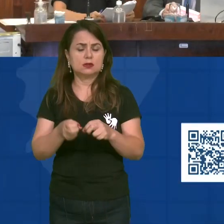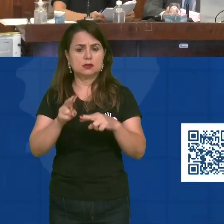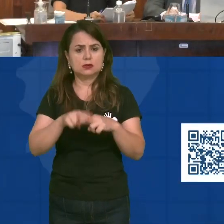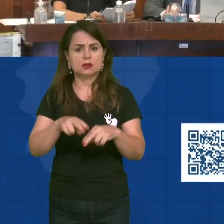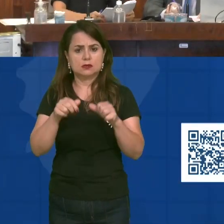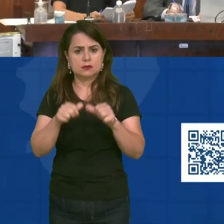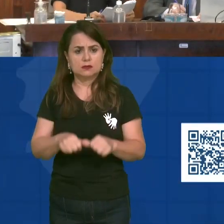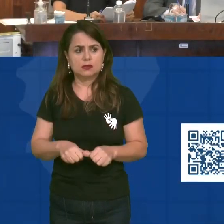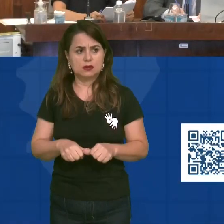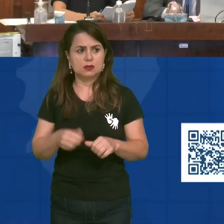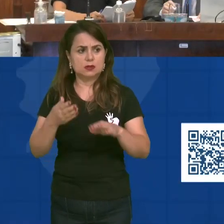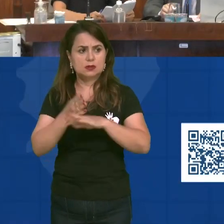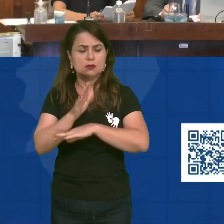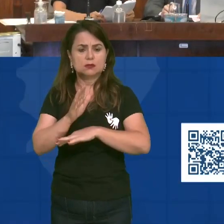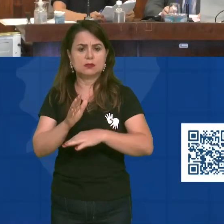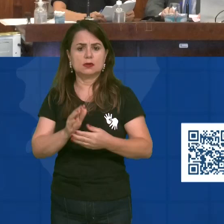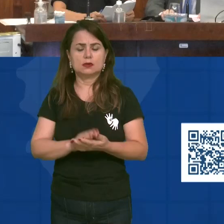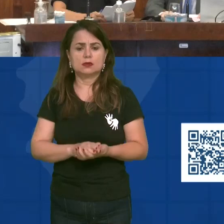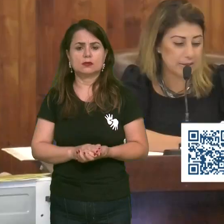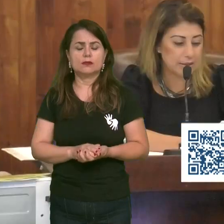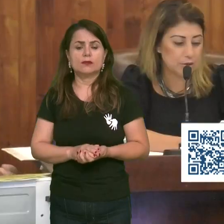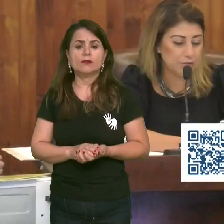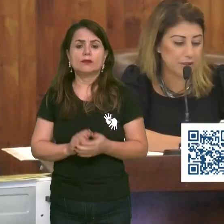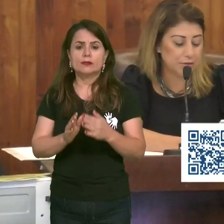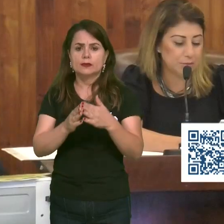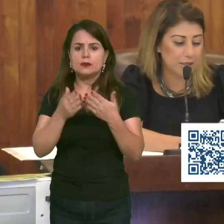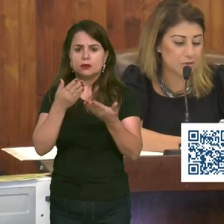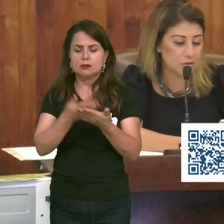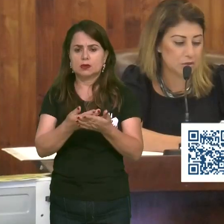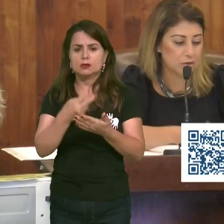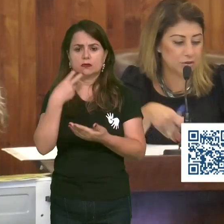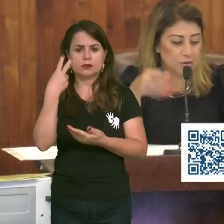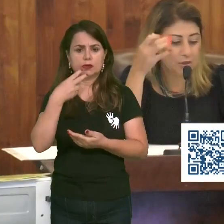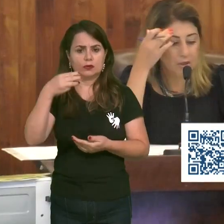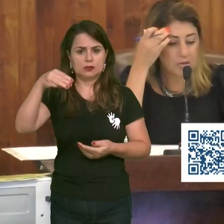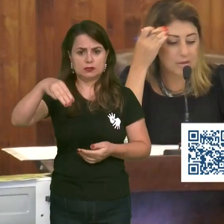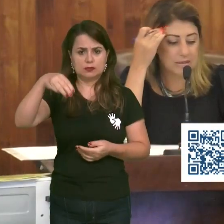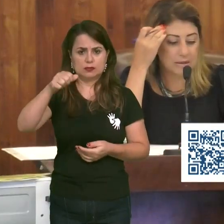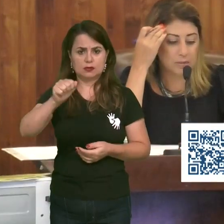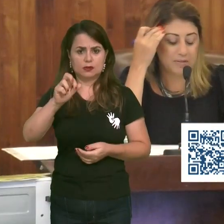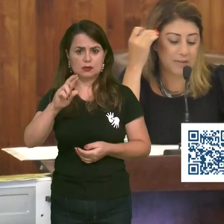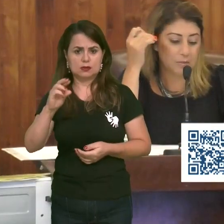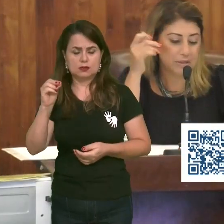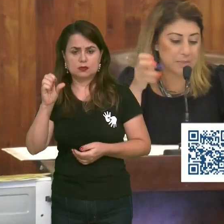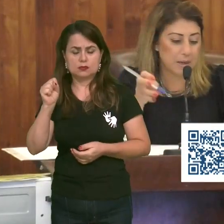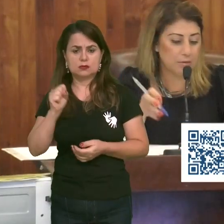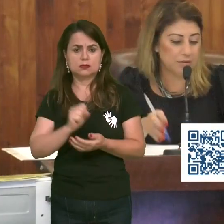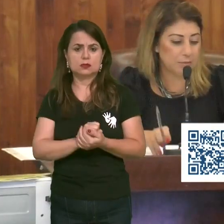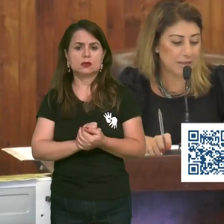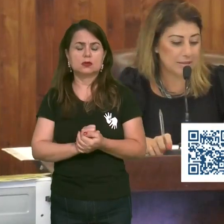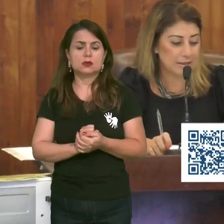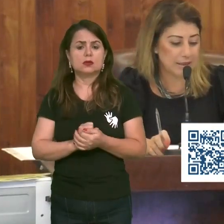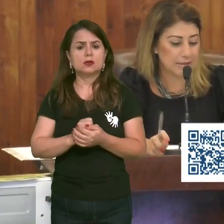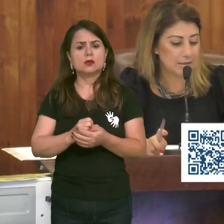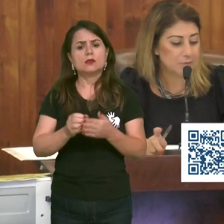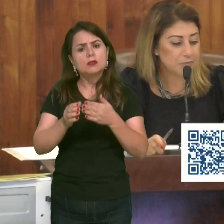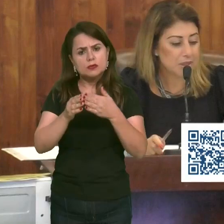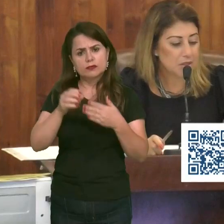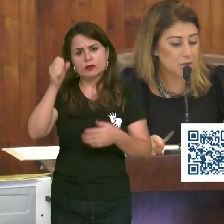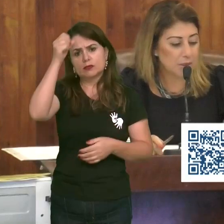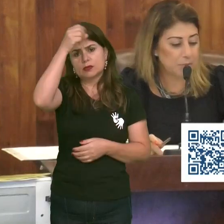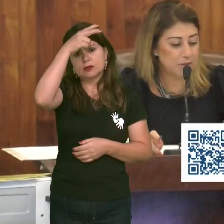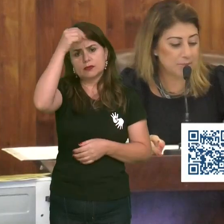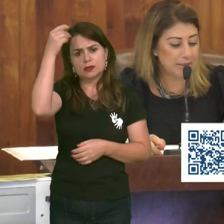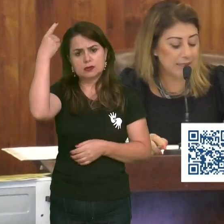aprovado requerimento de número 1885 do vereador Marcos Custódio solicitando Prefeito Municipal informar esta casa